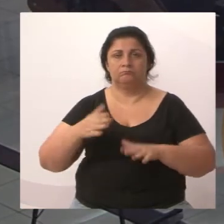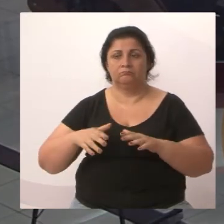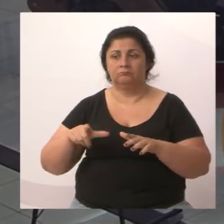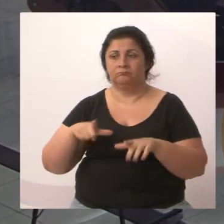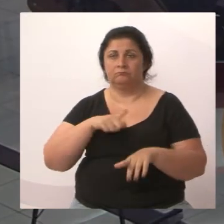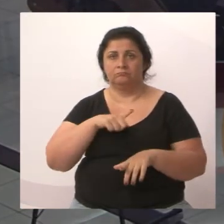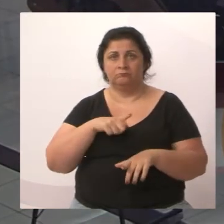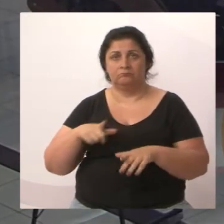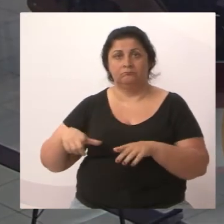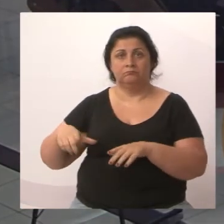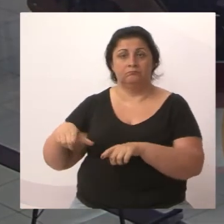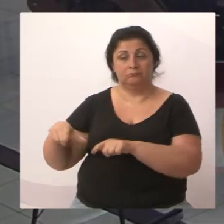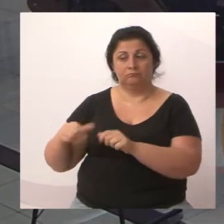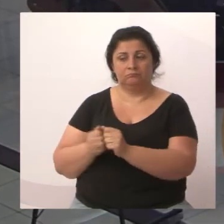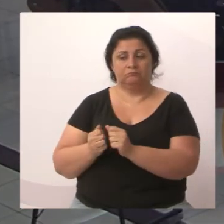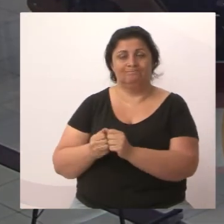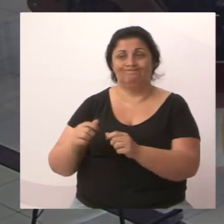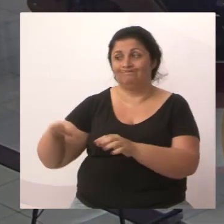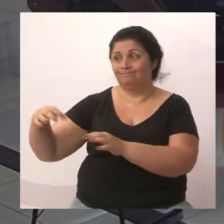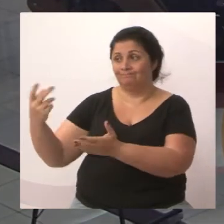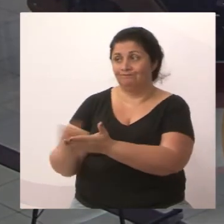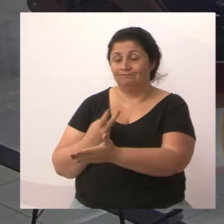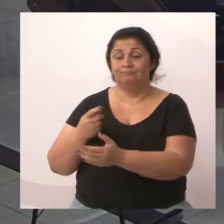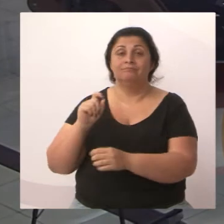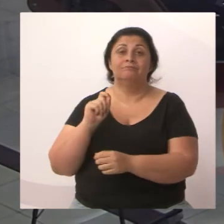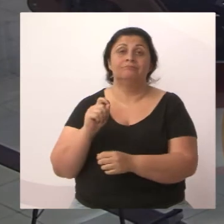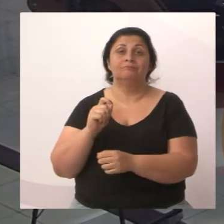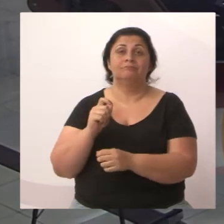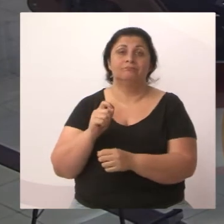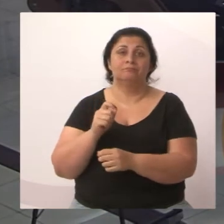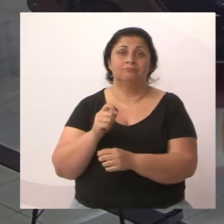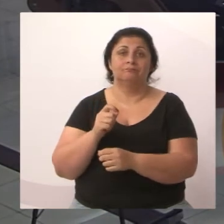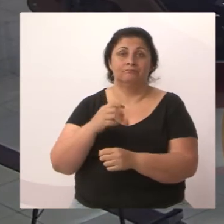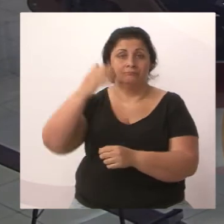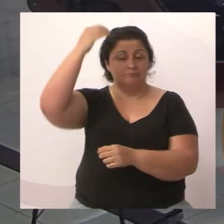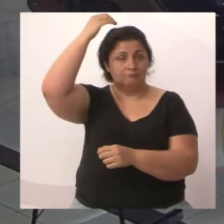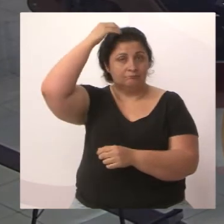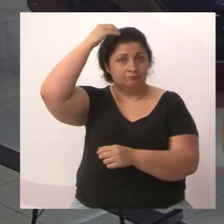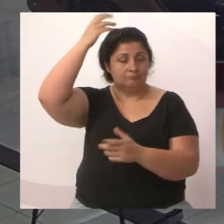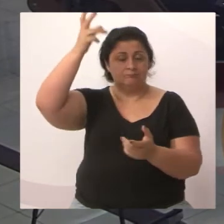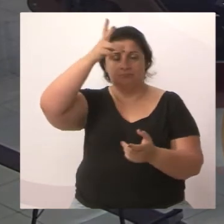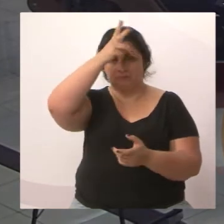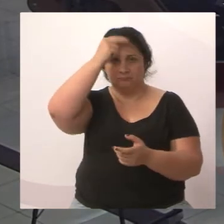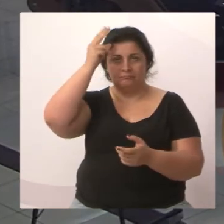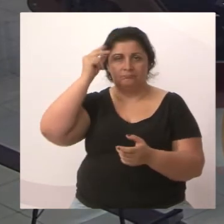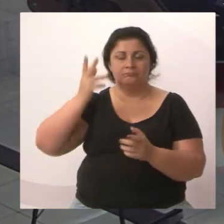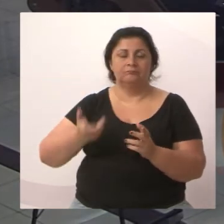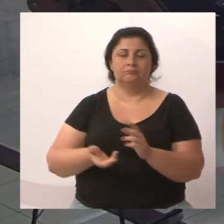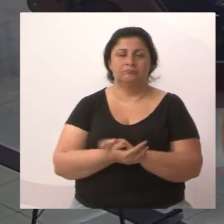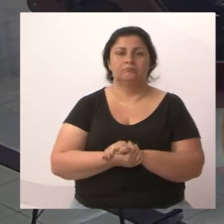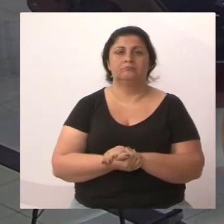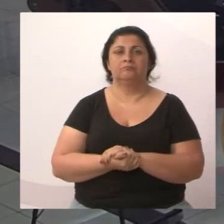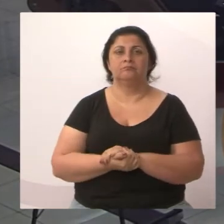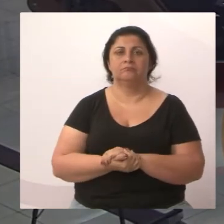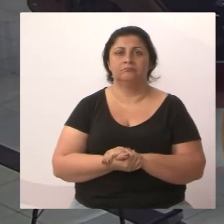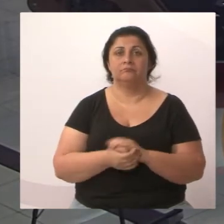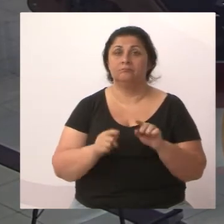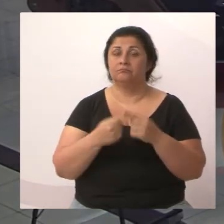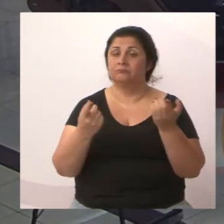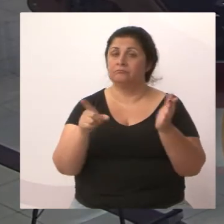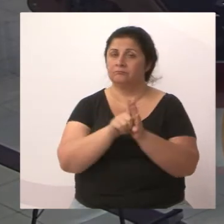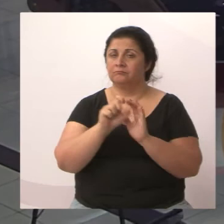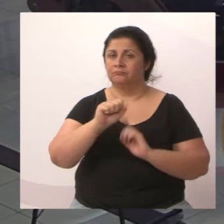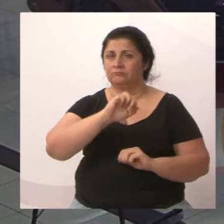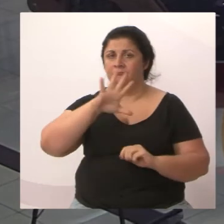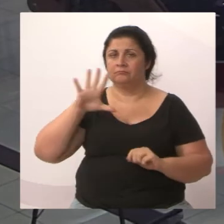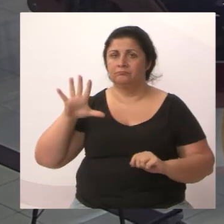ponta da rama faz alguma coisa errada, e aí quem paga é o administrador. Então a gente tem ciência disso. Mas a lei ela é bem